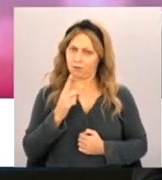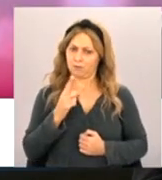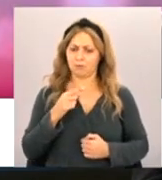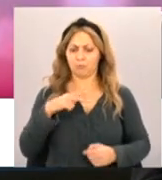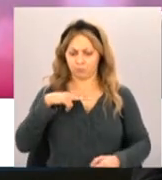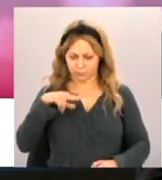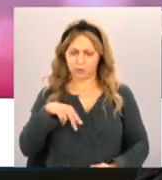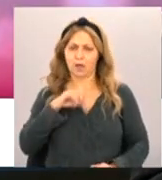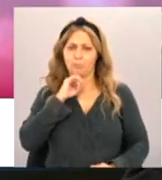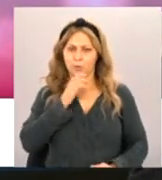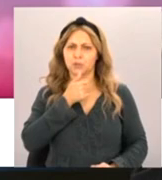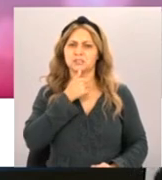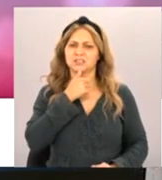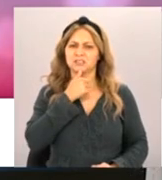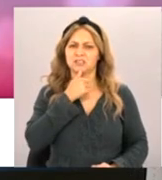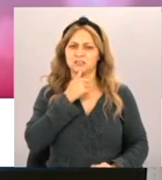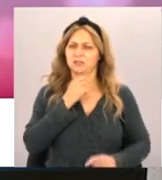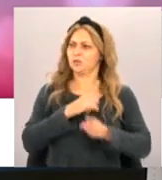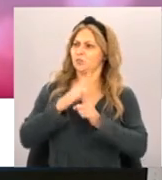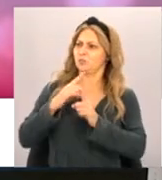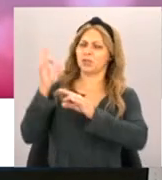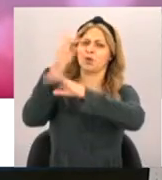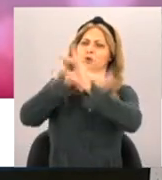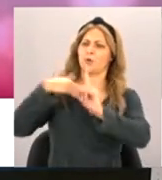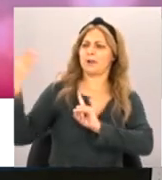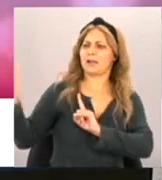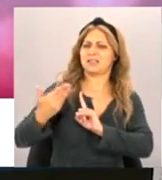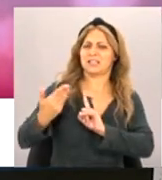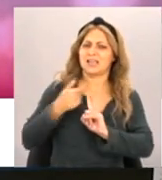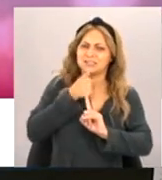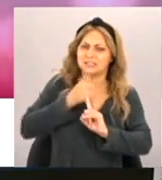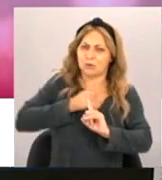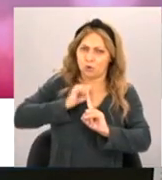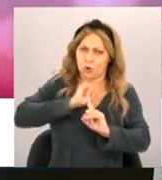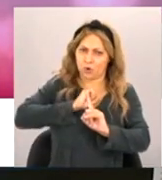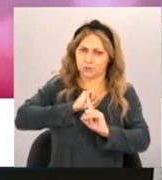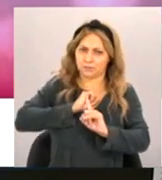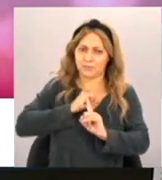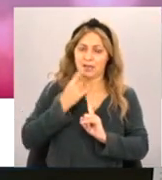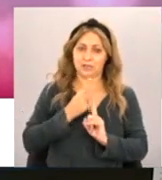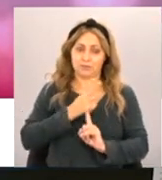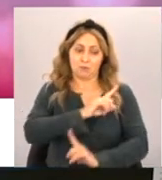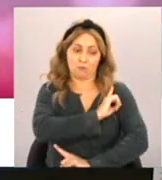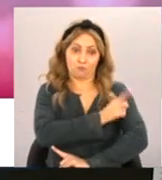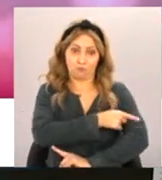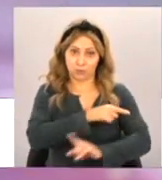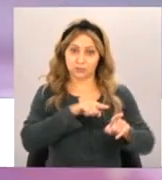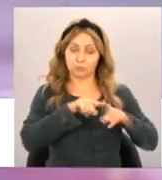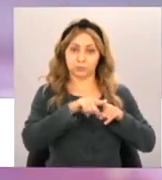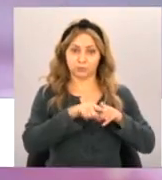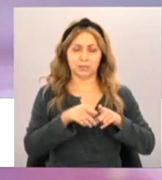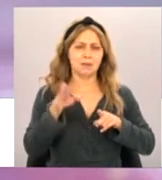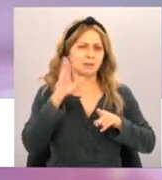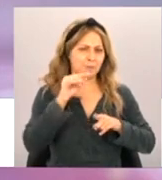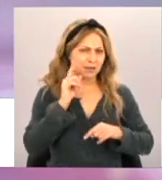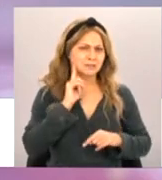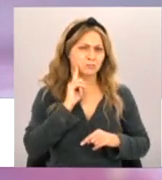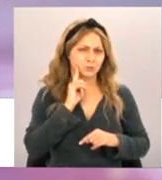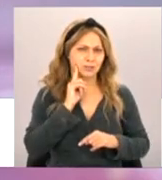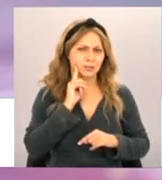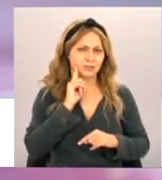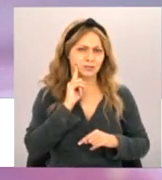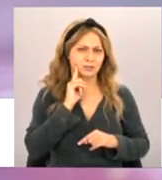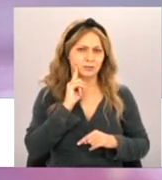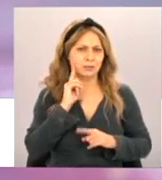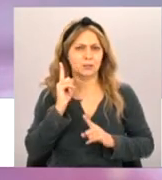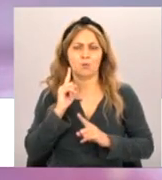podia decidir e essa força Às vezes a força política é muito mais interessante do que o discurso sobre